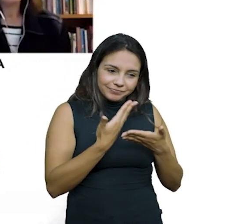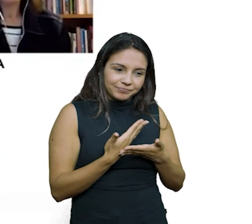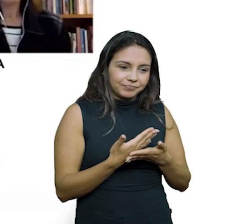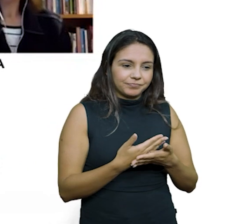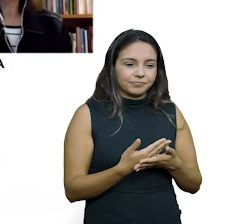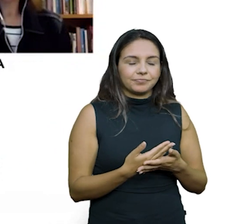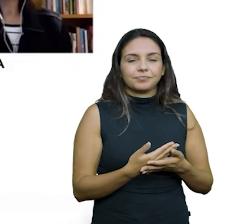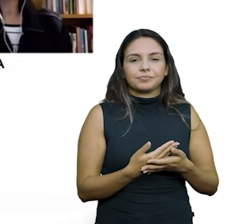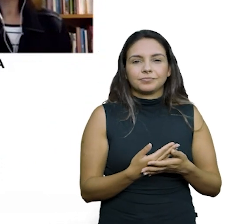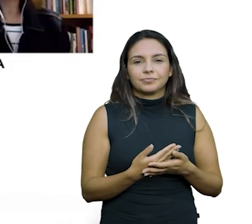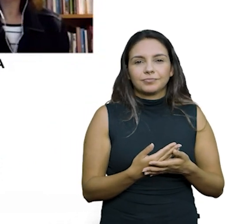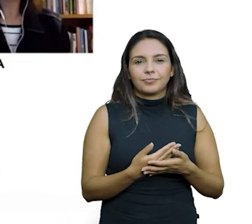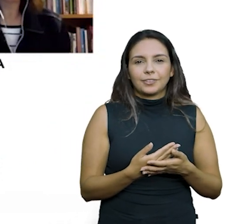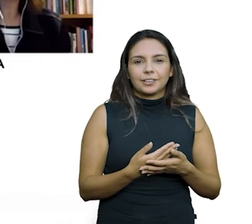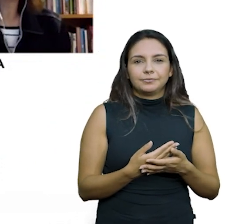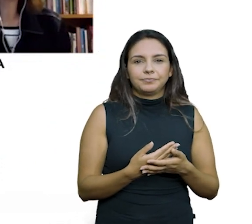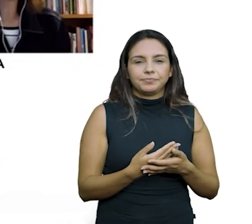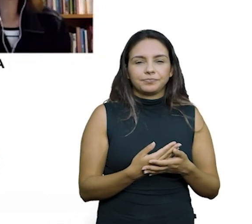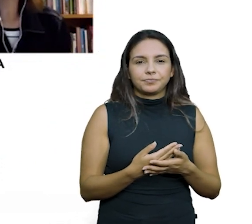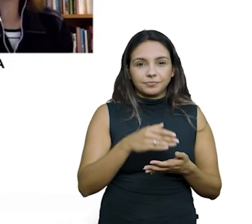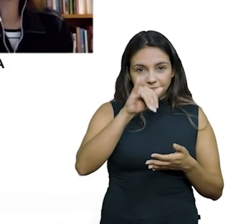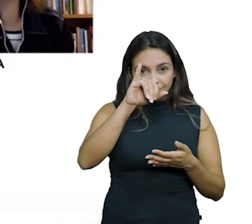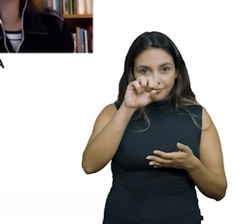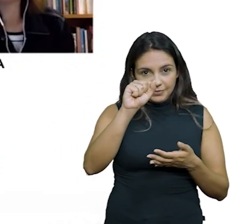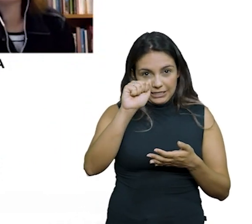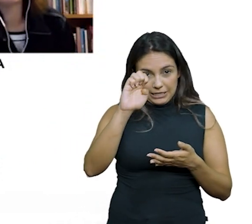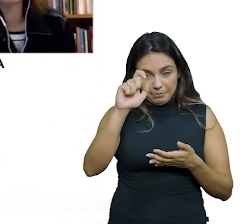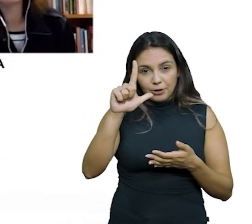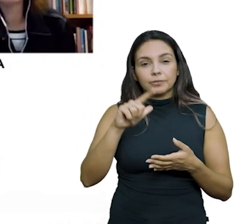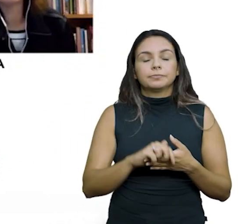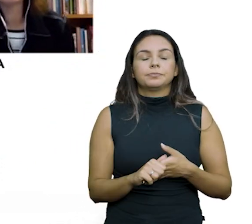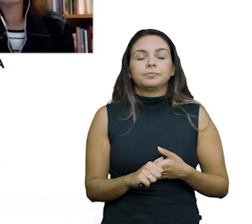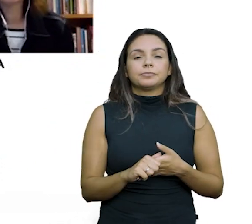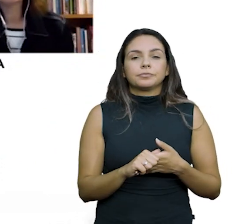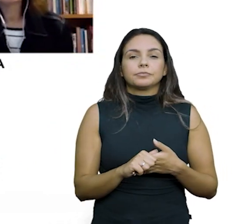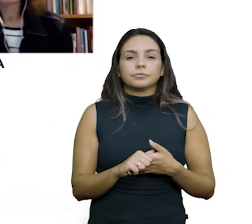Mas o Sidney Sheldon, eu não sei, a Isabel Allende,